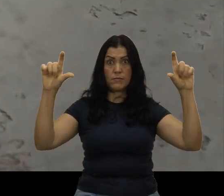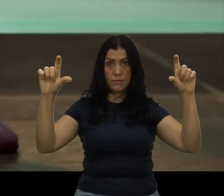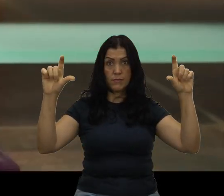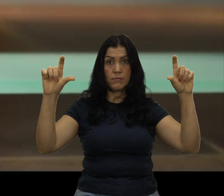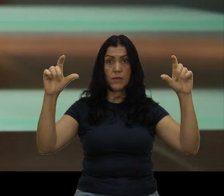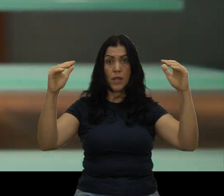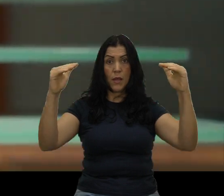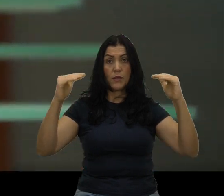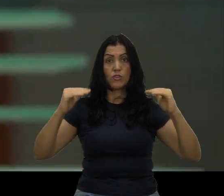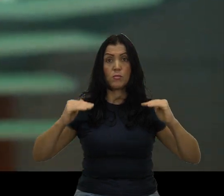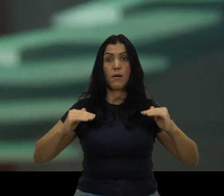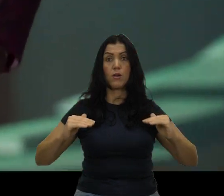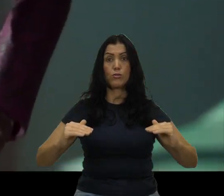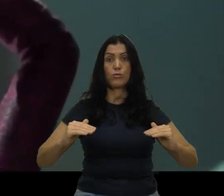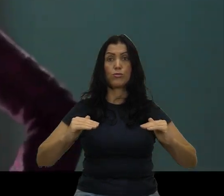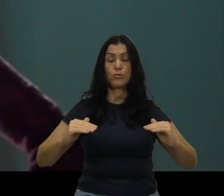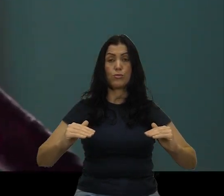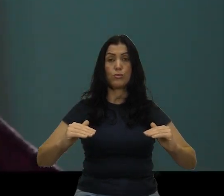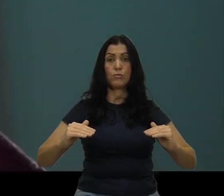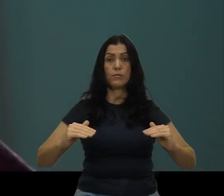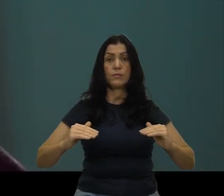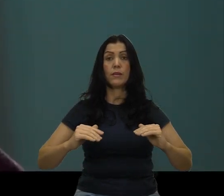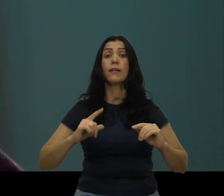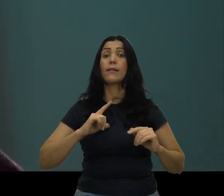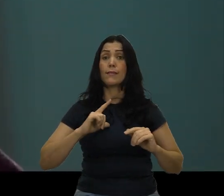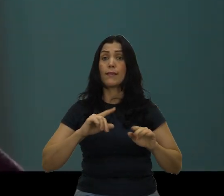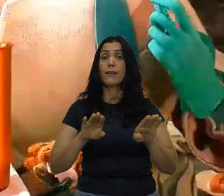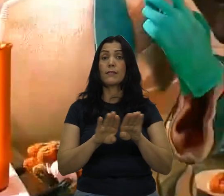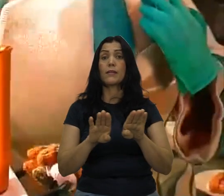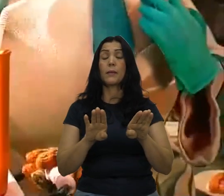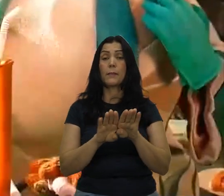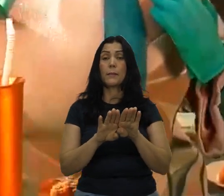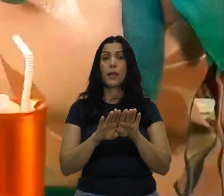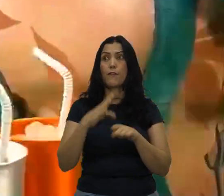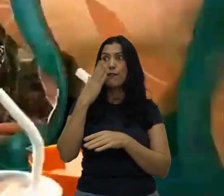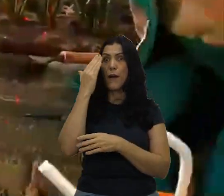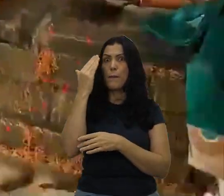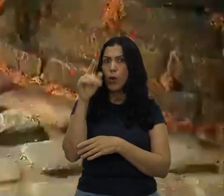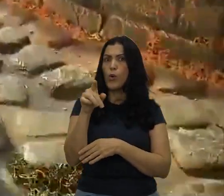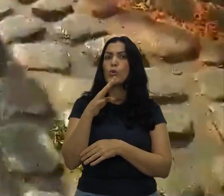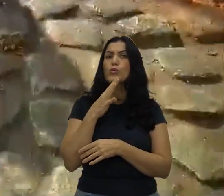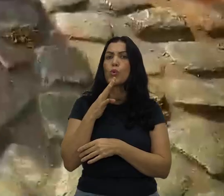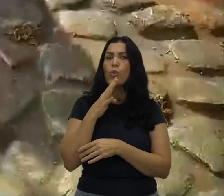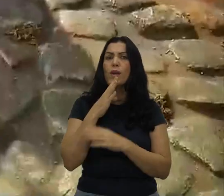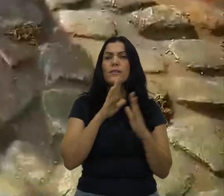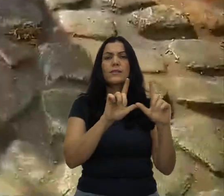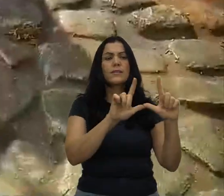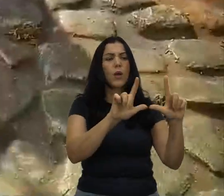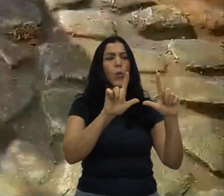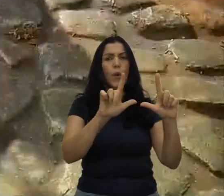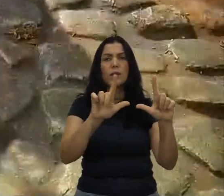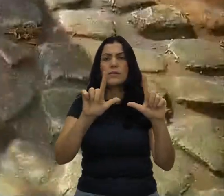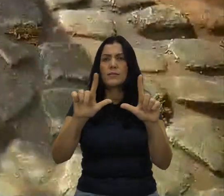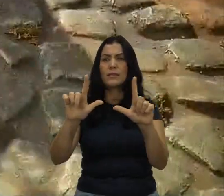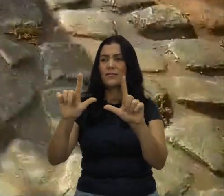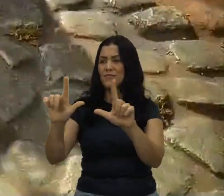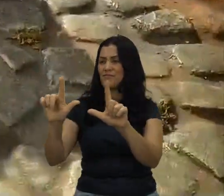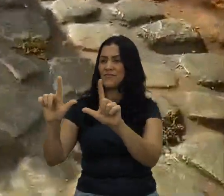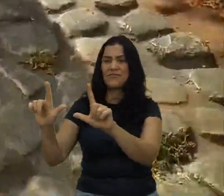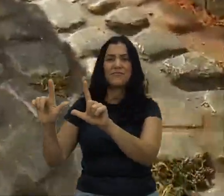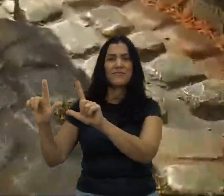cima, o plano de baixo. Tem também o famoso plano